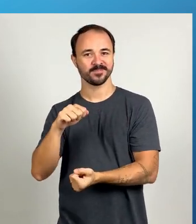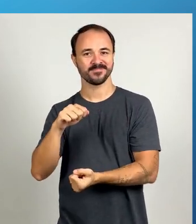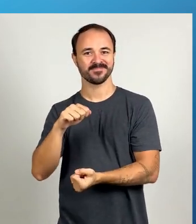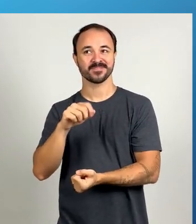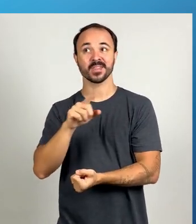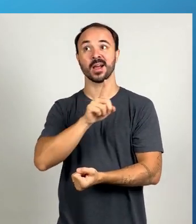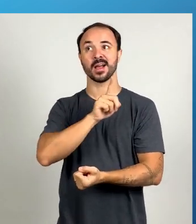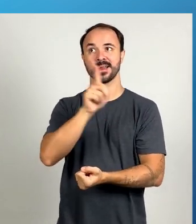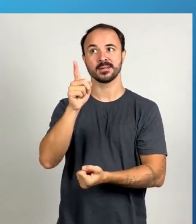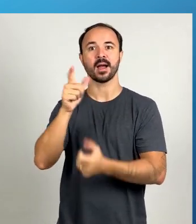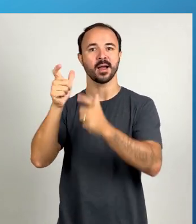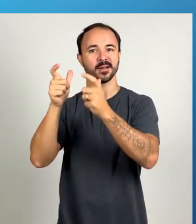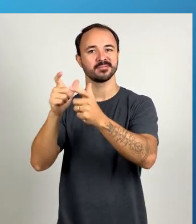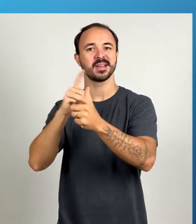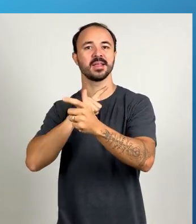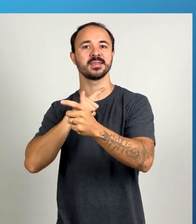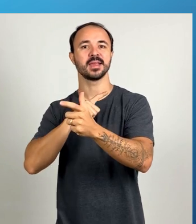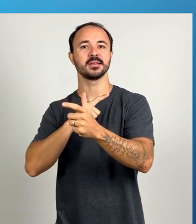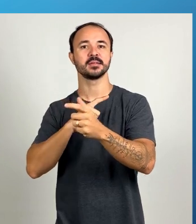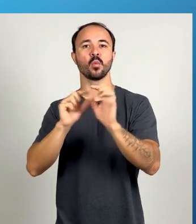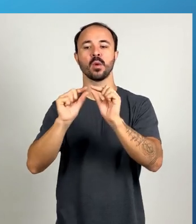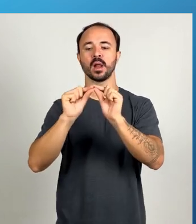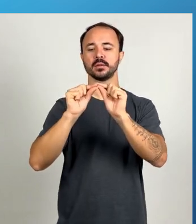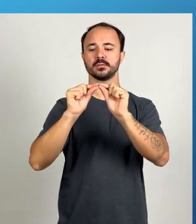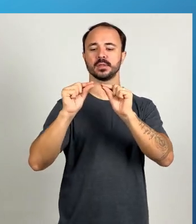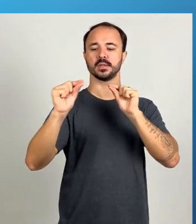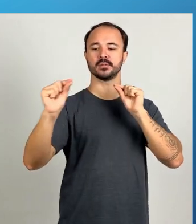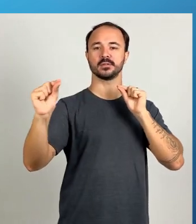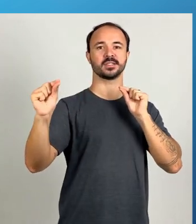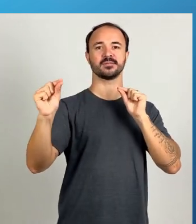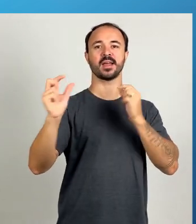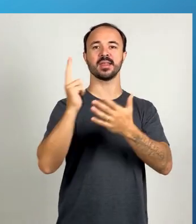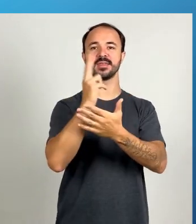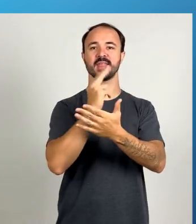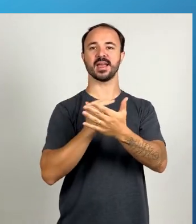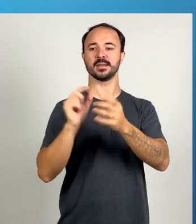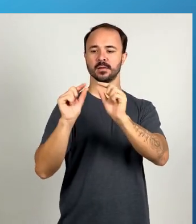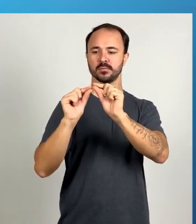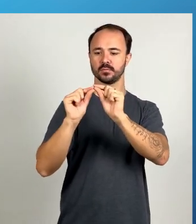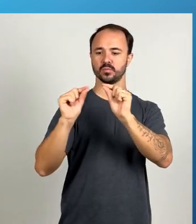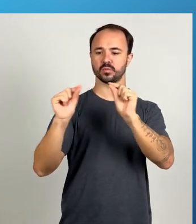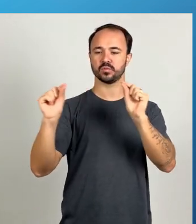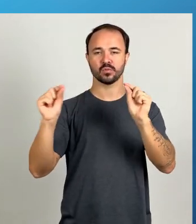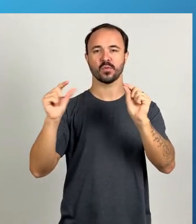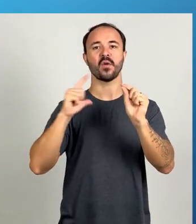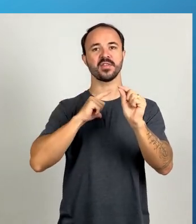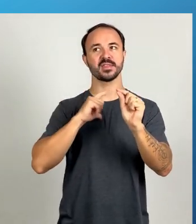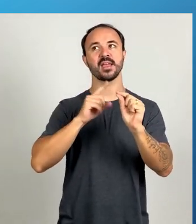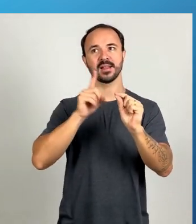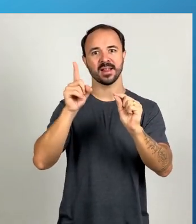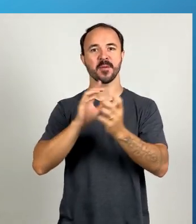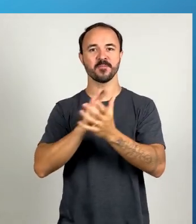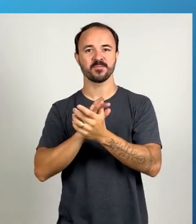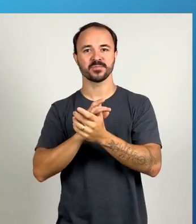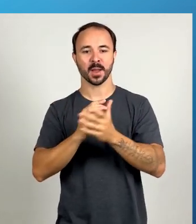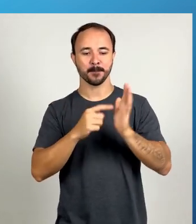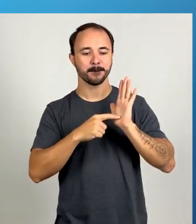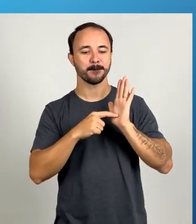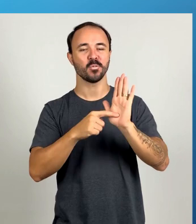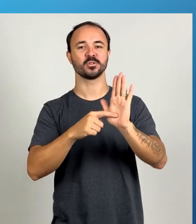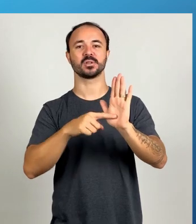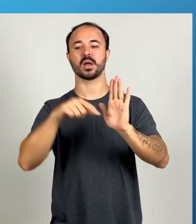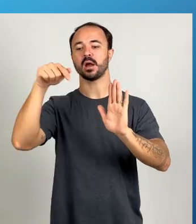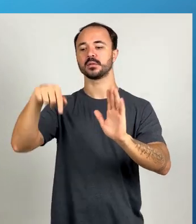que separa os hemisférios norte e sul do planeta. A latitude 0 grau se caracteriza por qualquer